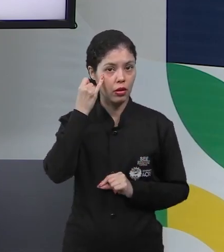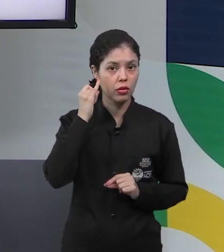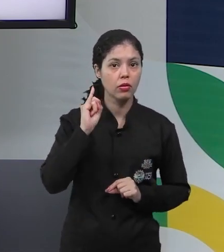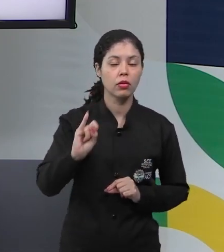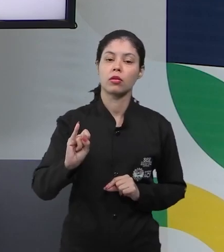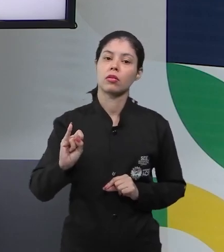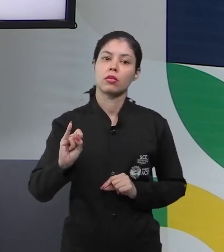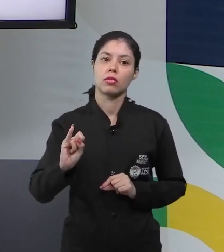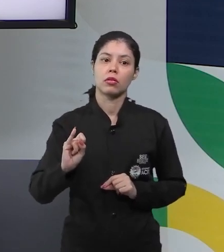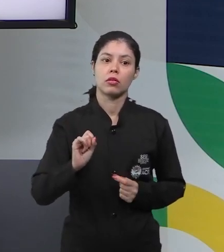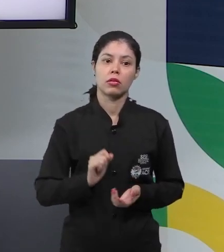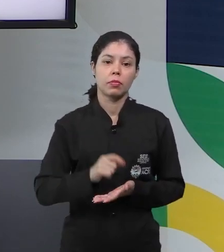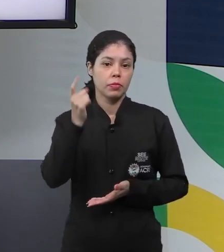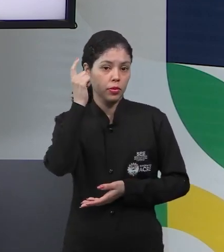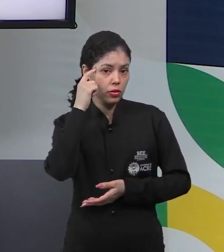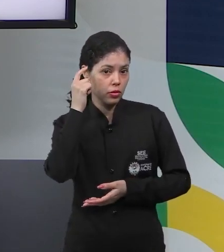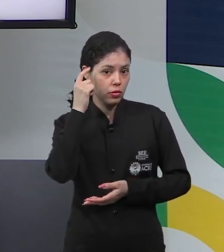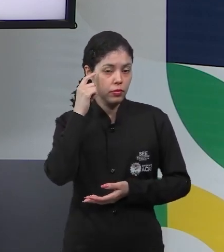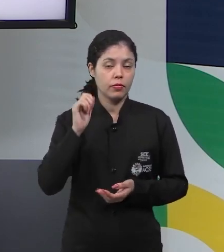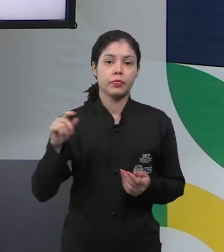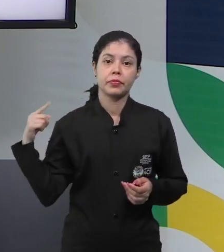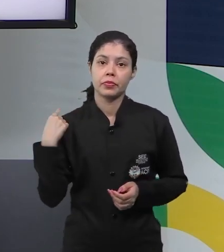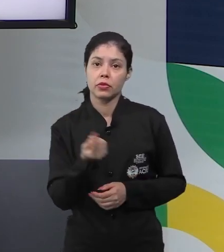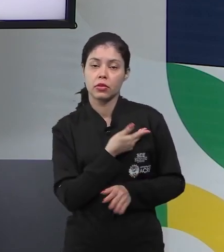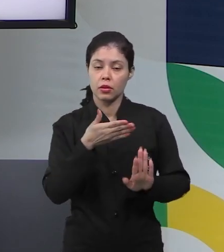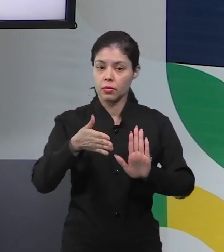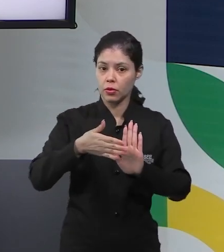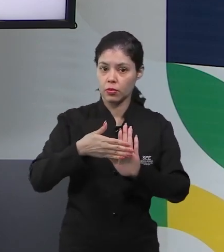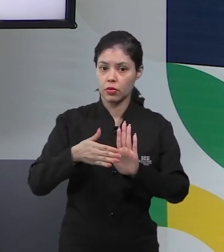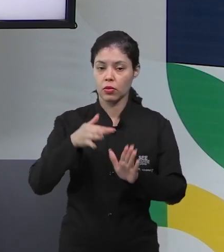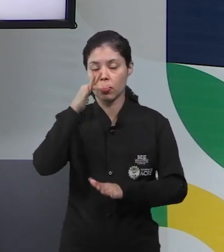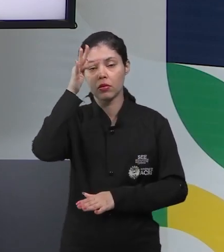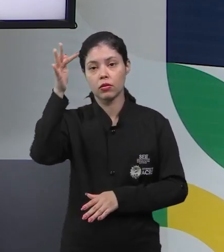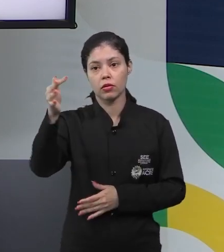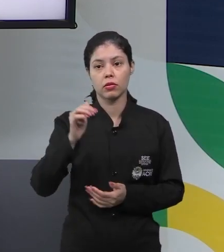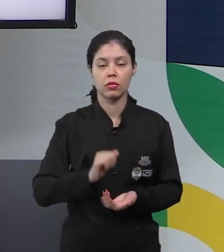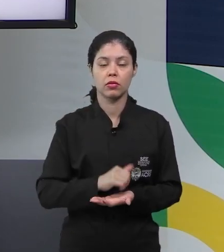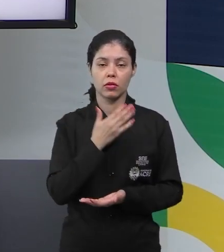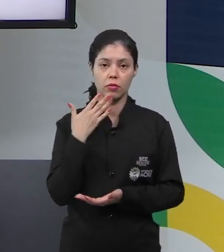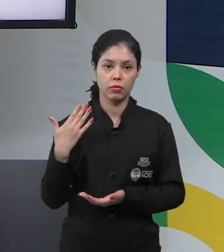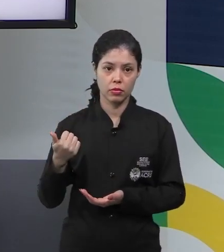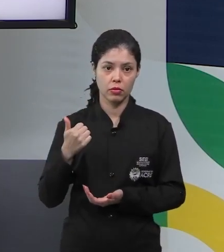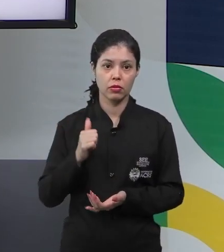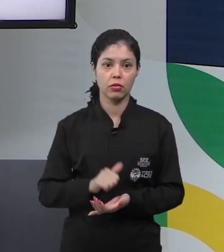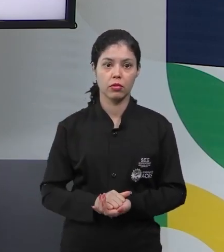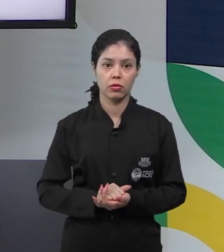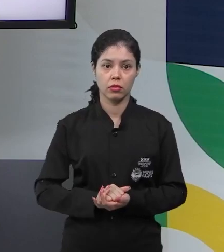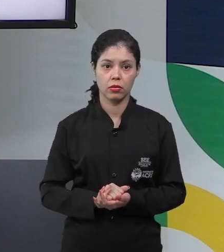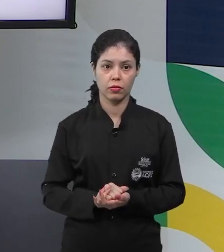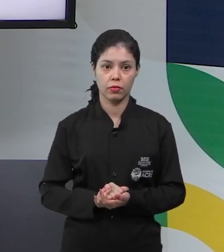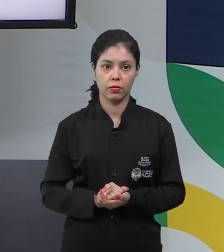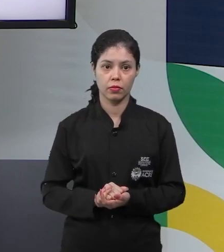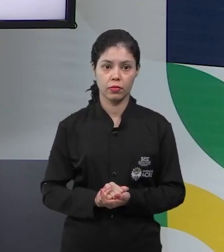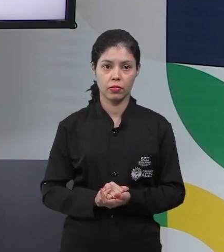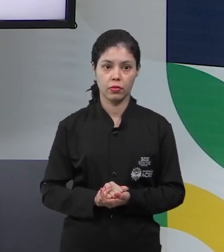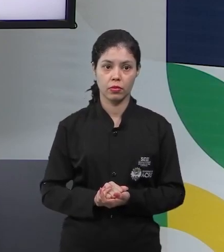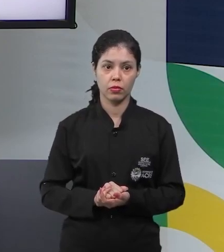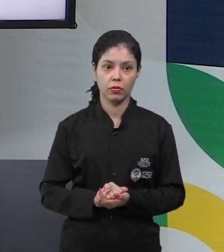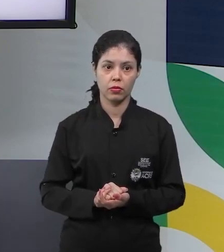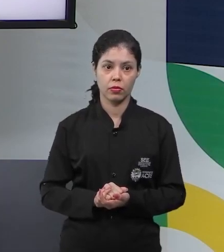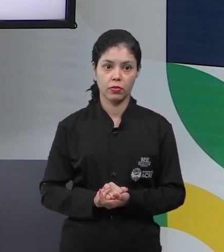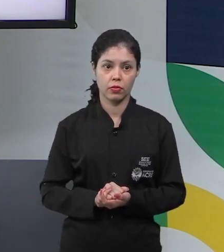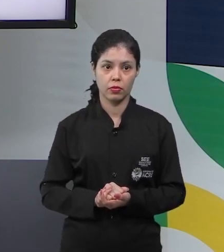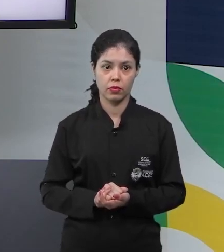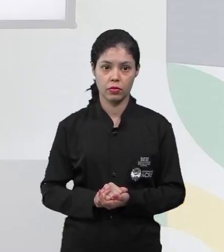ideias cosmopolitas para promover um futuro harmonioso, um futuro melhor.